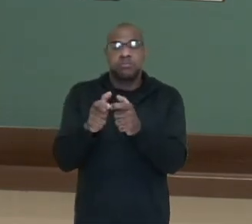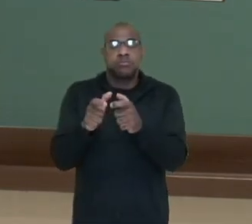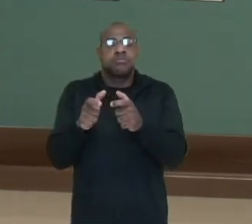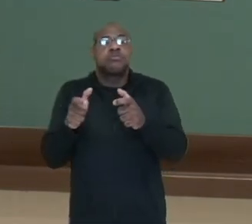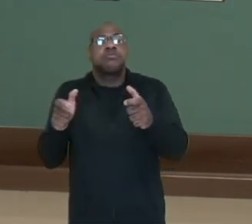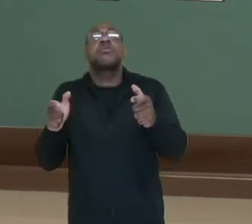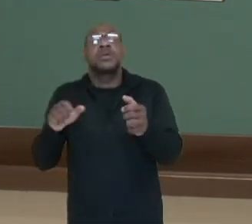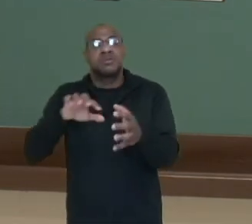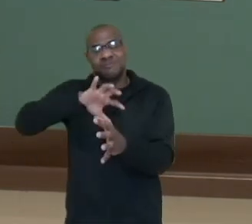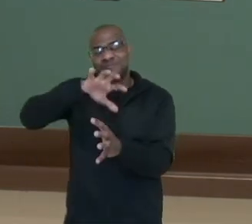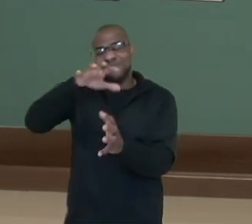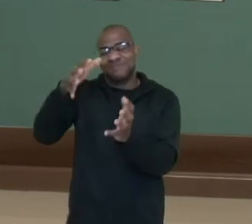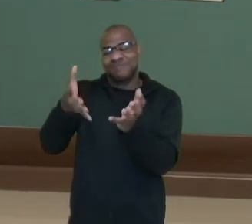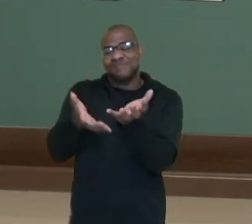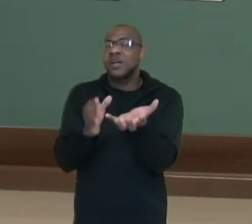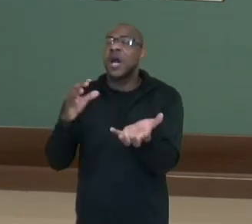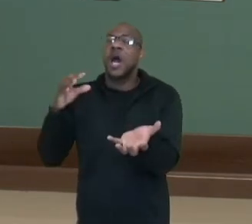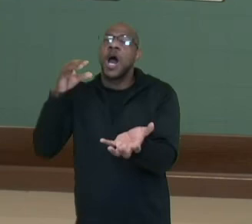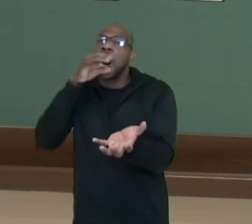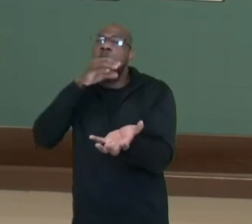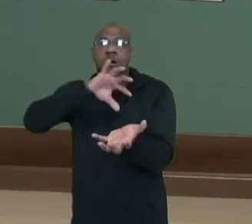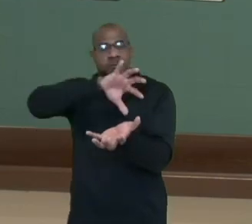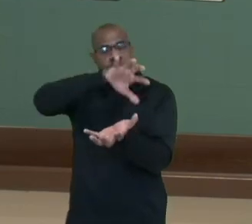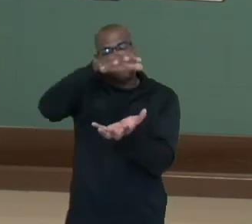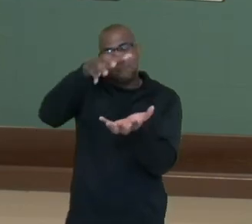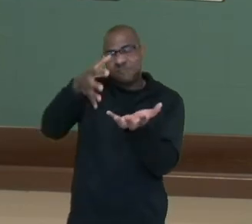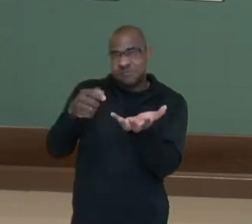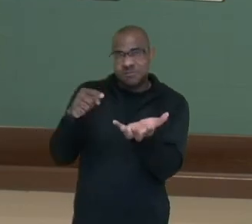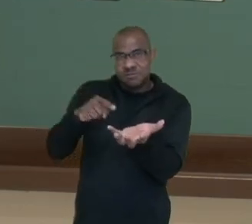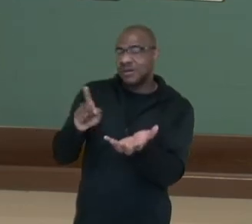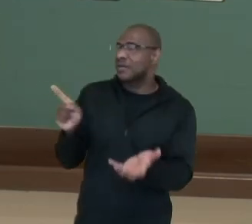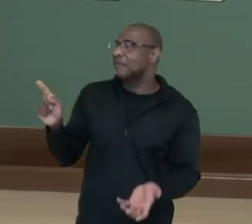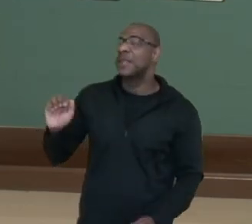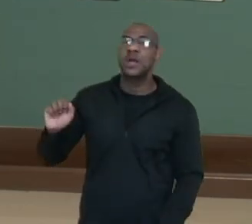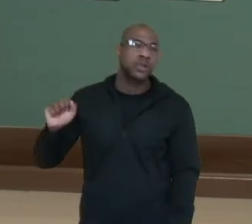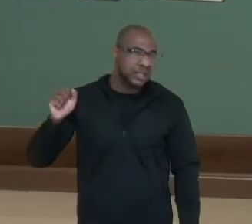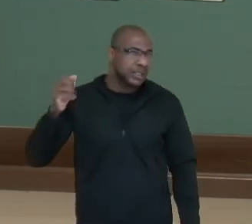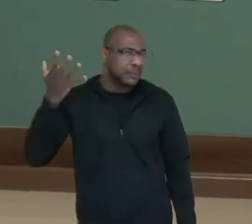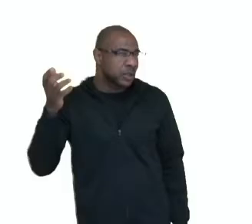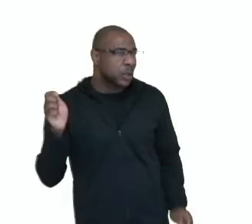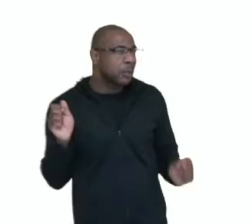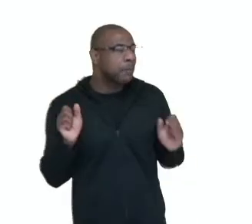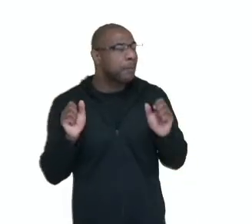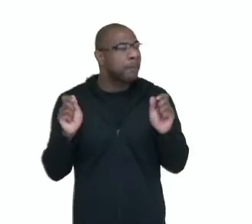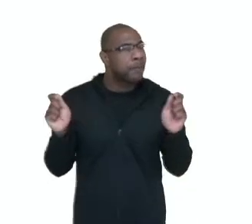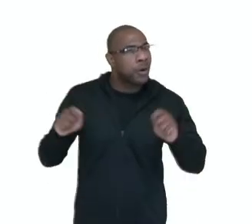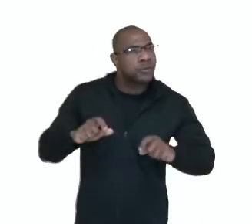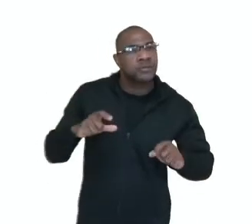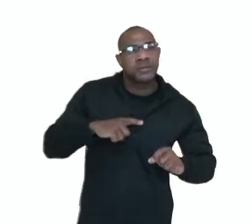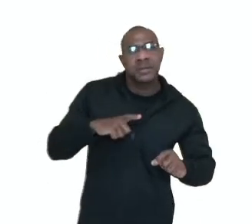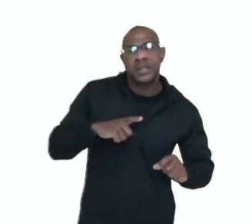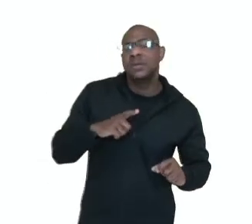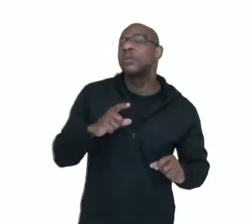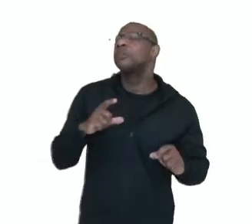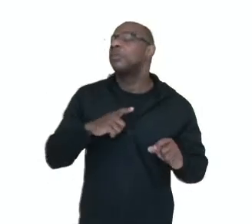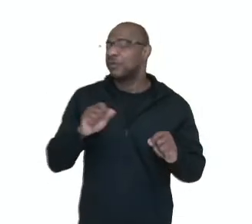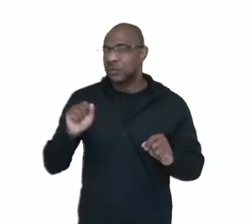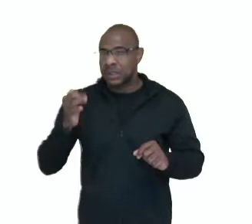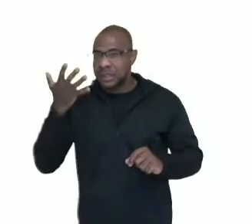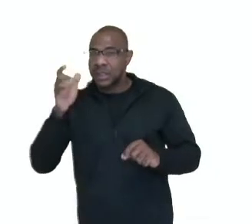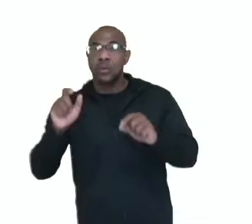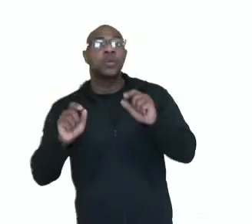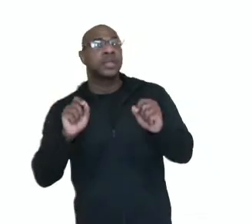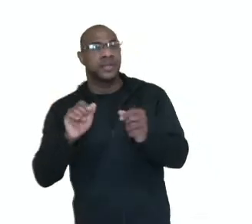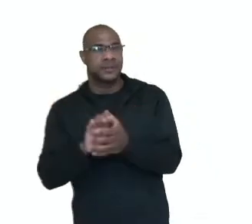do aquecimento global, minha gente. Esse fenômeno, ele pode provocar o quê? O que